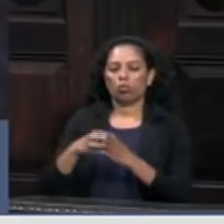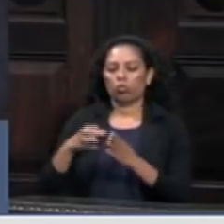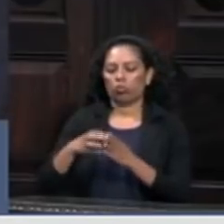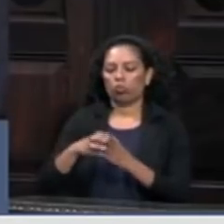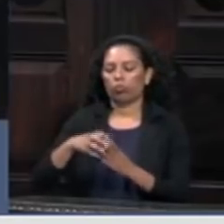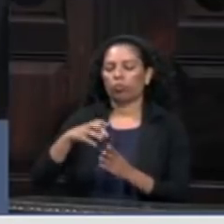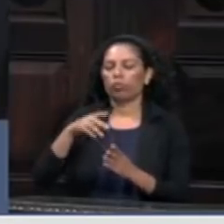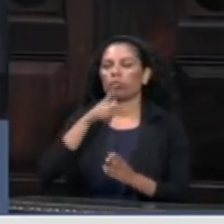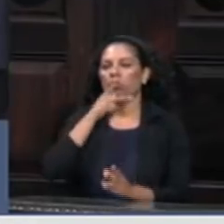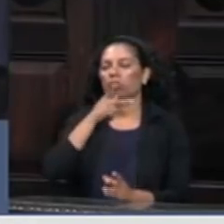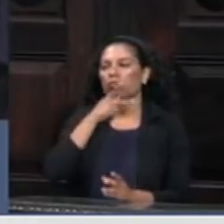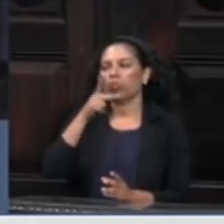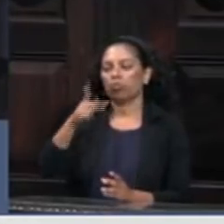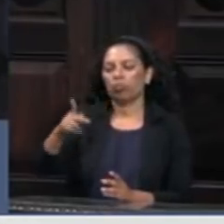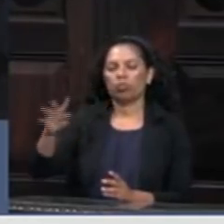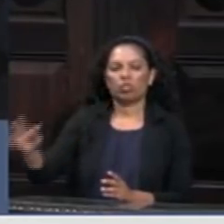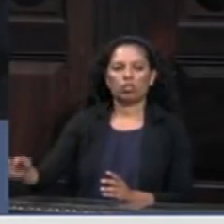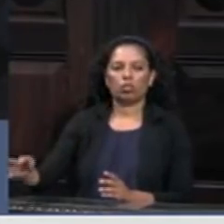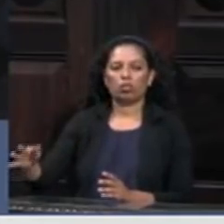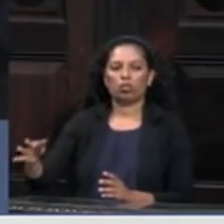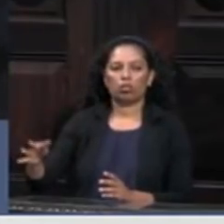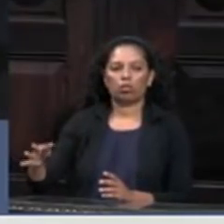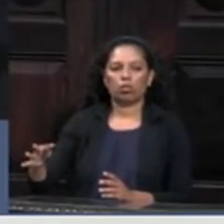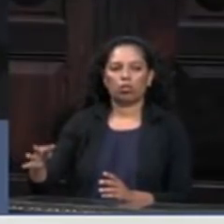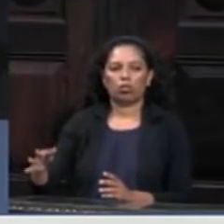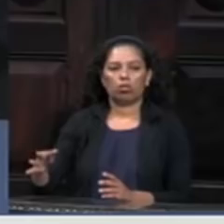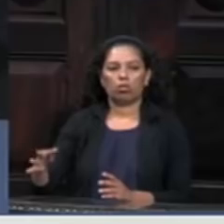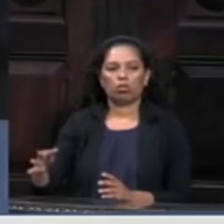PT, deputado Molon,